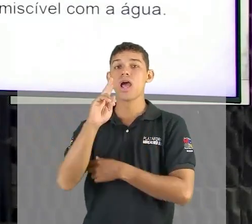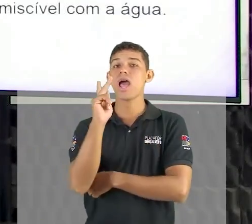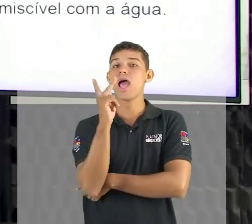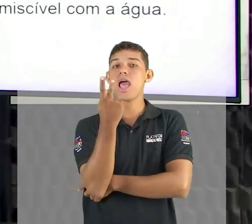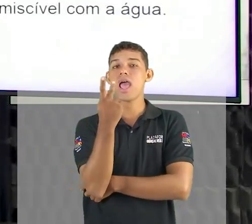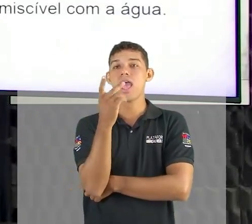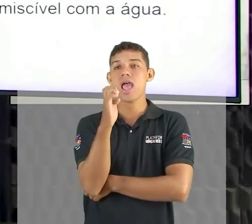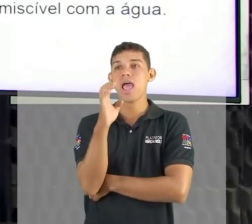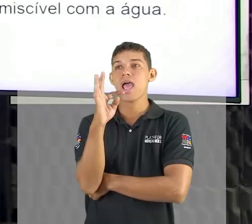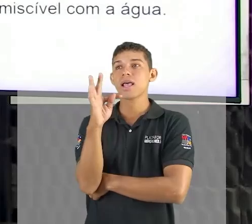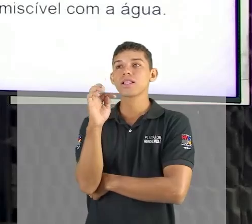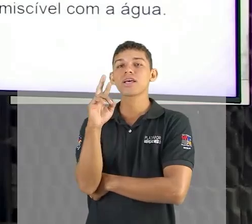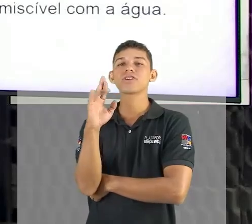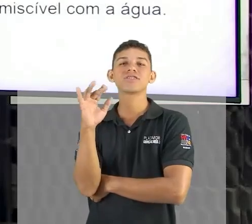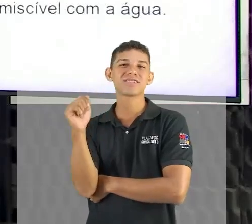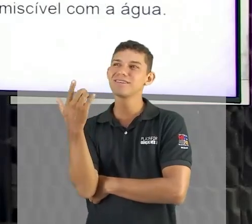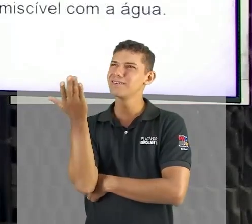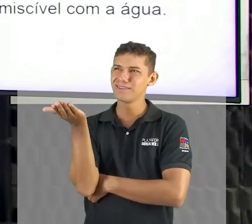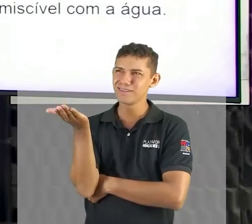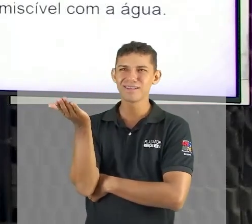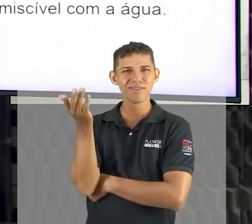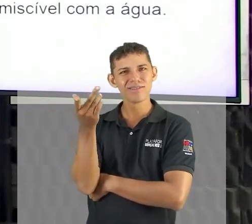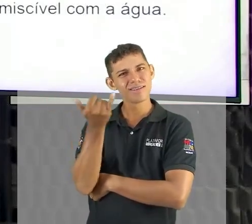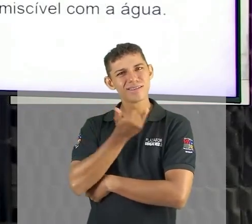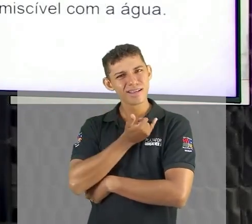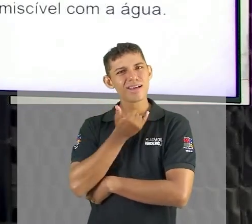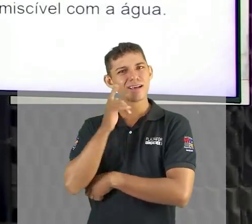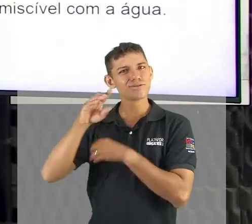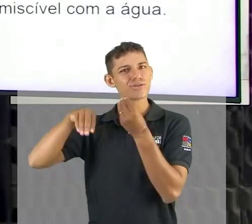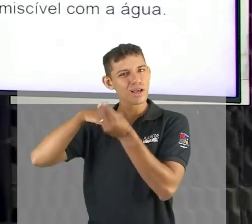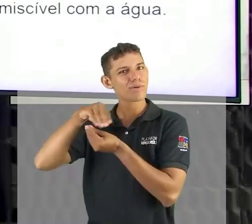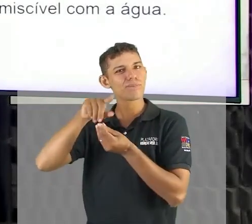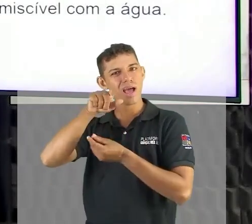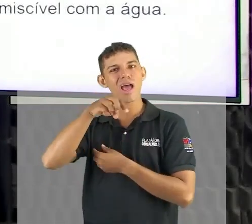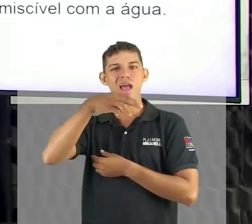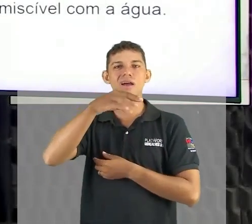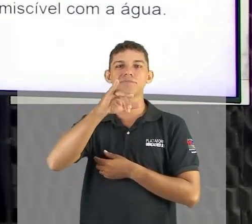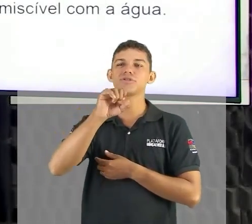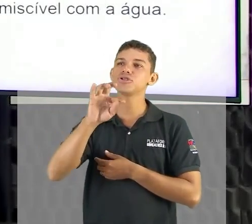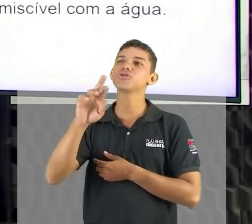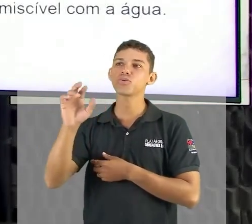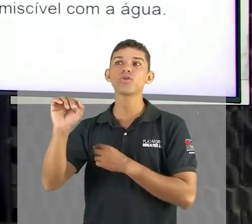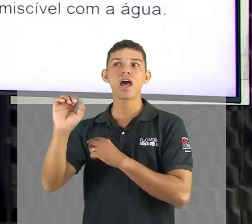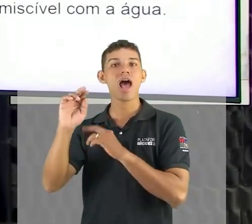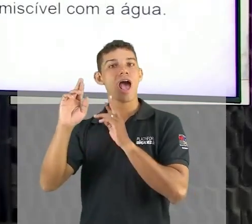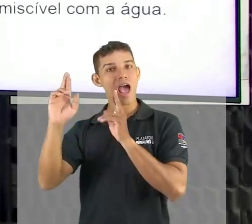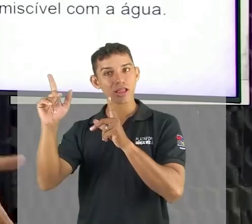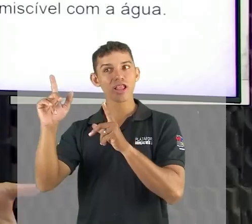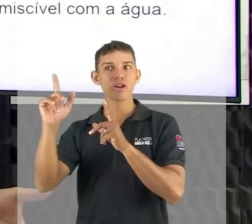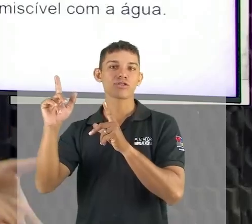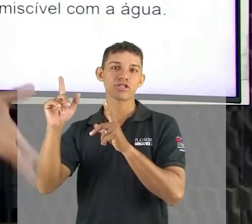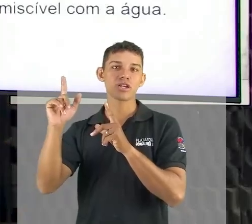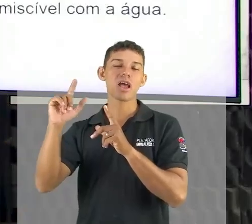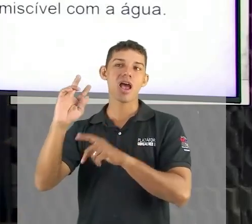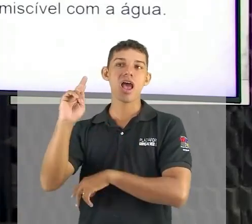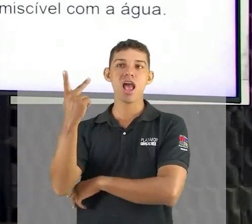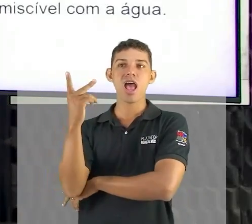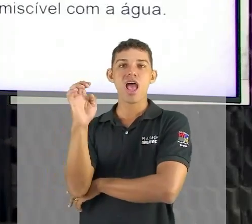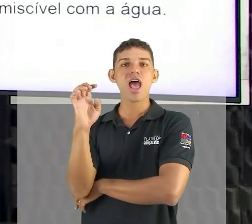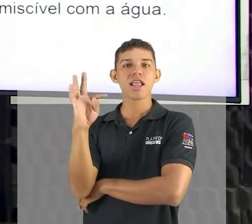dizendo que está misturando. Concorda comigo? Se tu fala assim, é uma mistura heterogênea, tu está dizendo o quê? Que tu